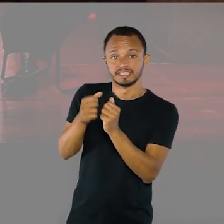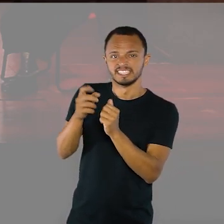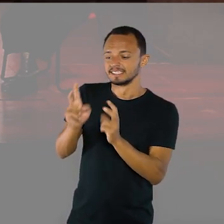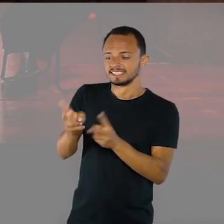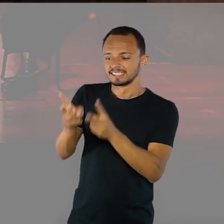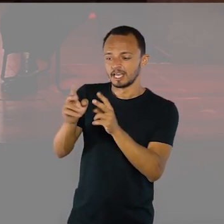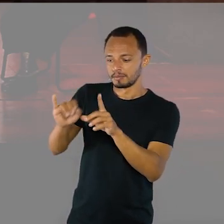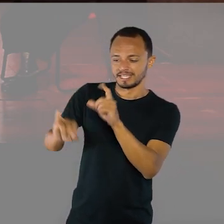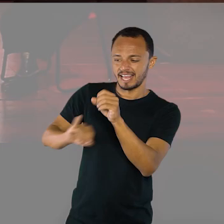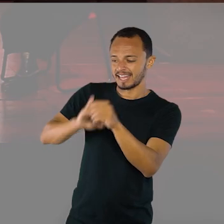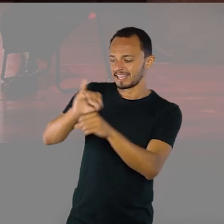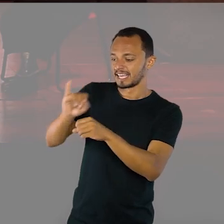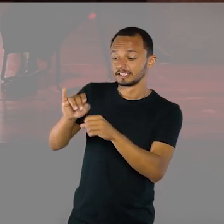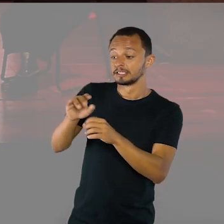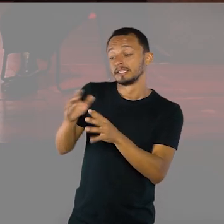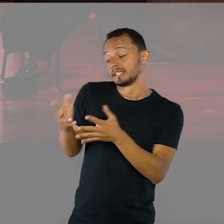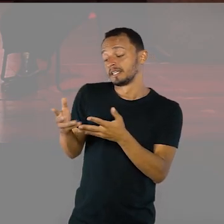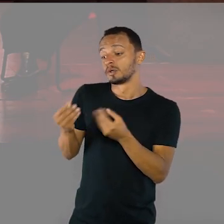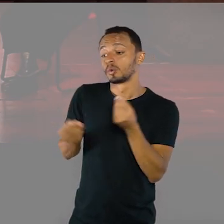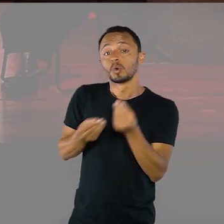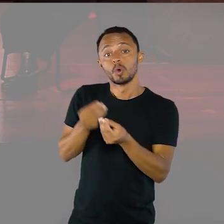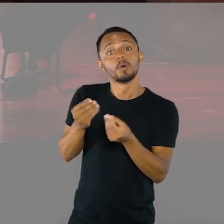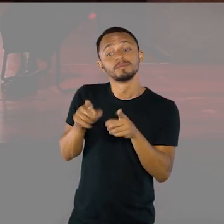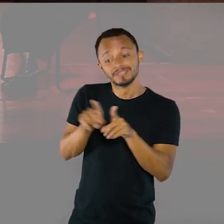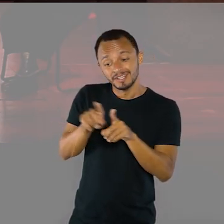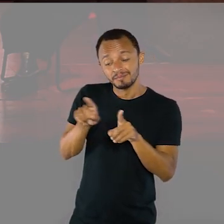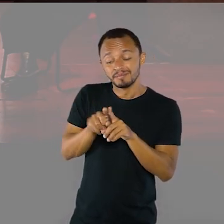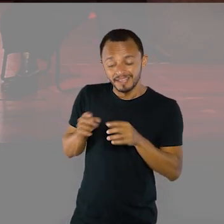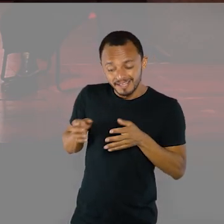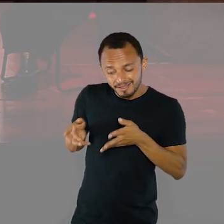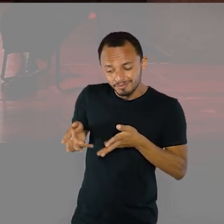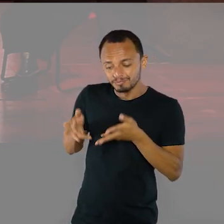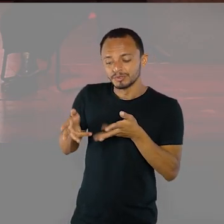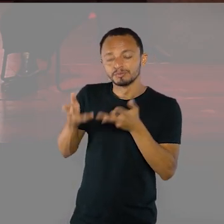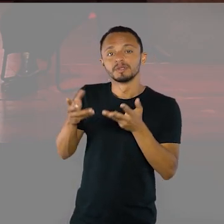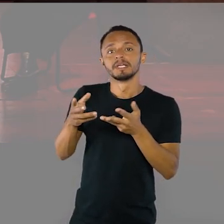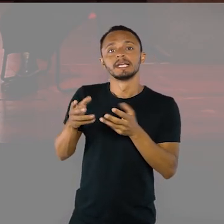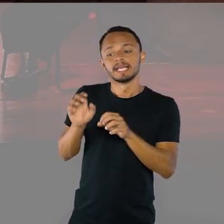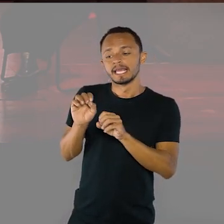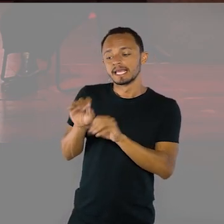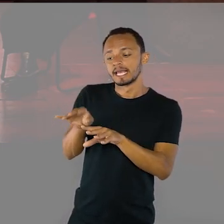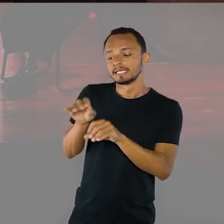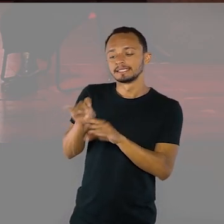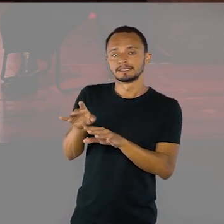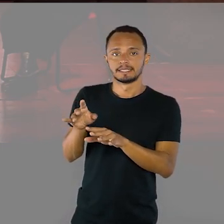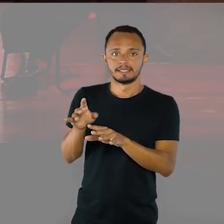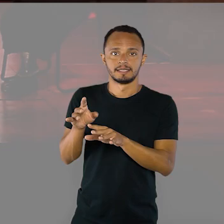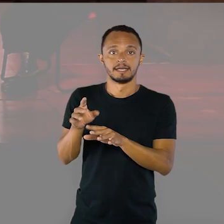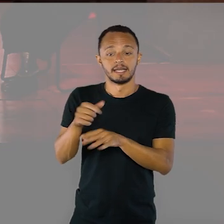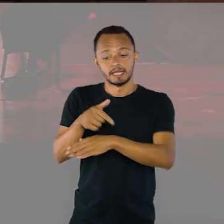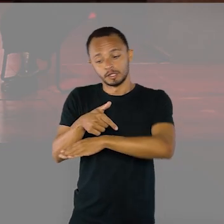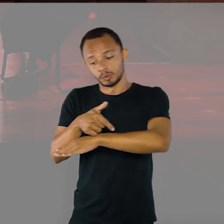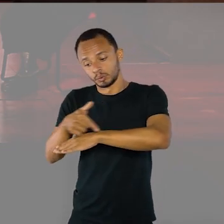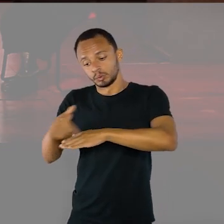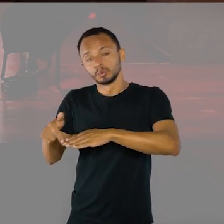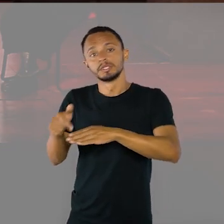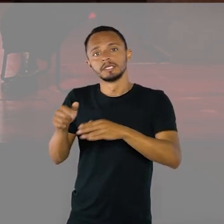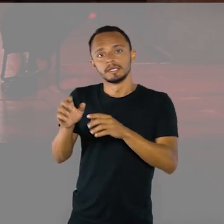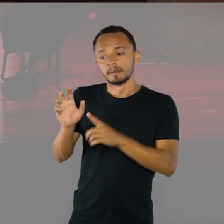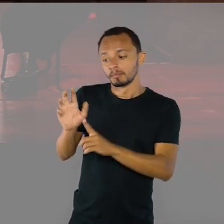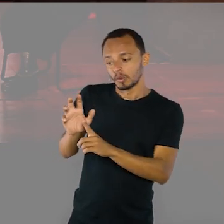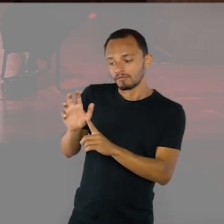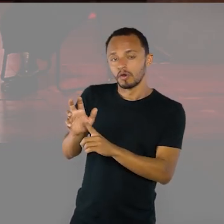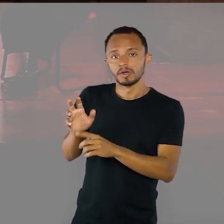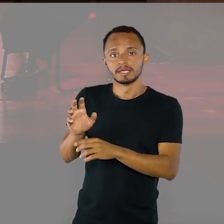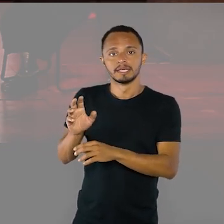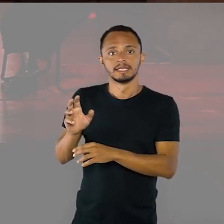ensino através das imagens, que as imagens eduquem, que as imagens provoquem questões cívicas, enfim,